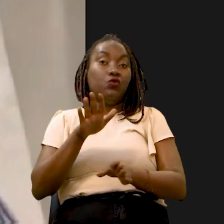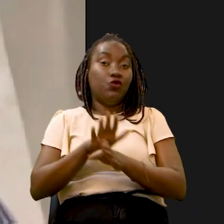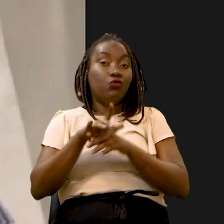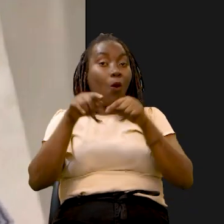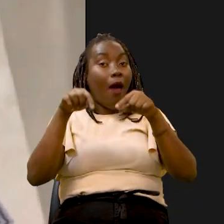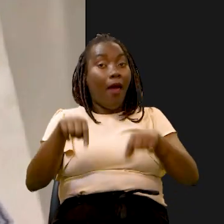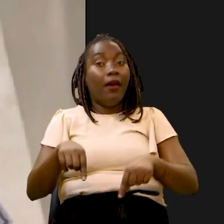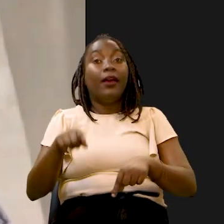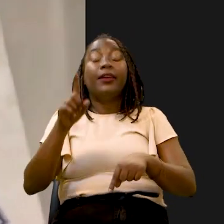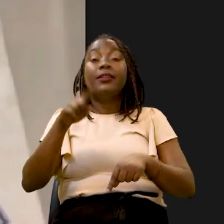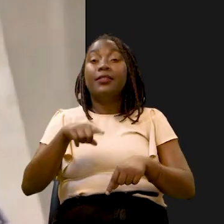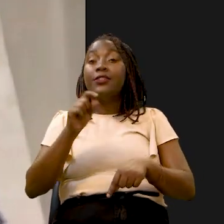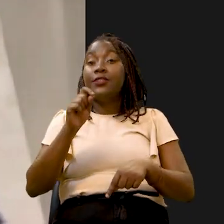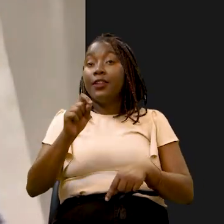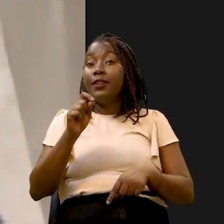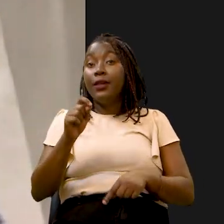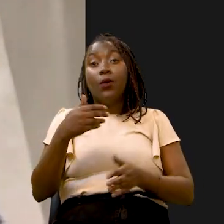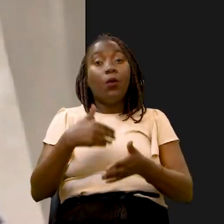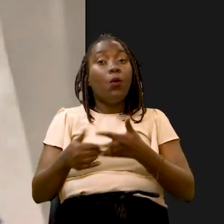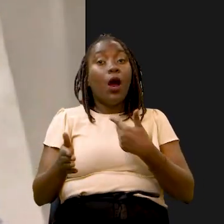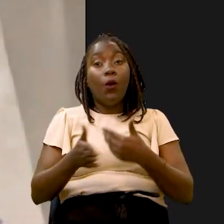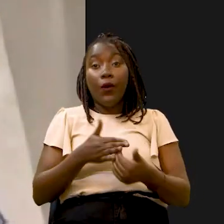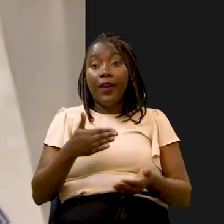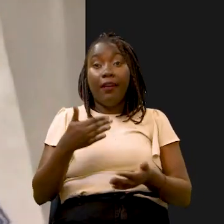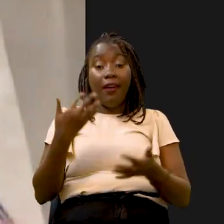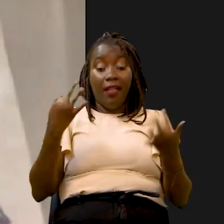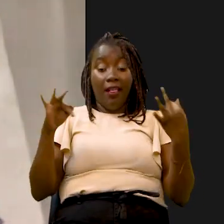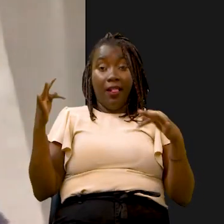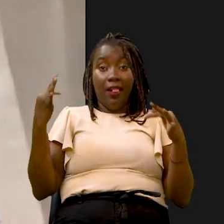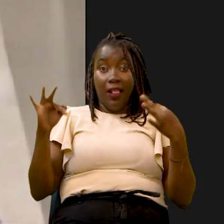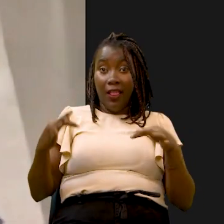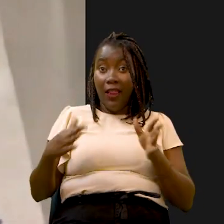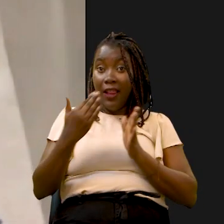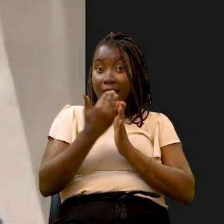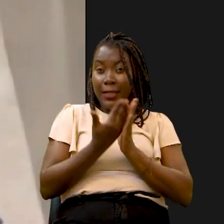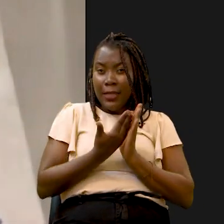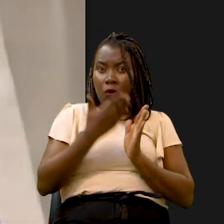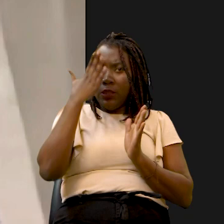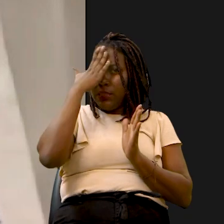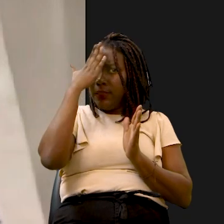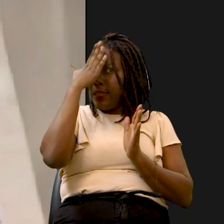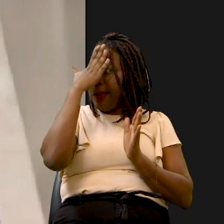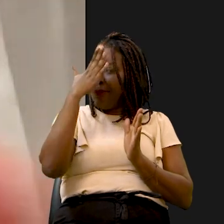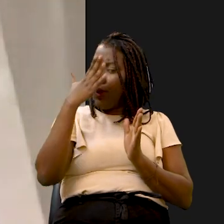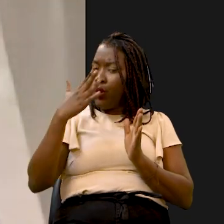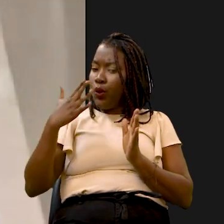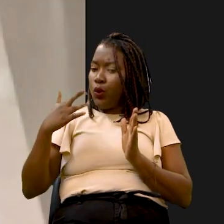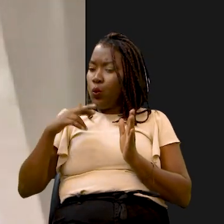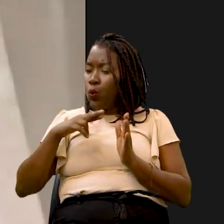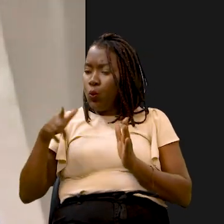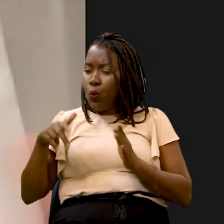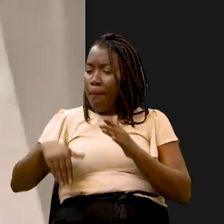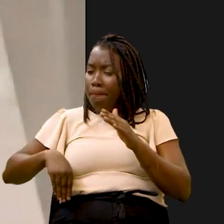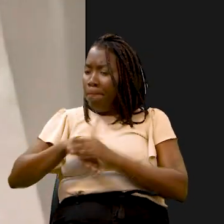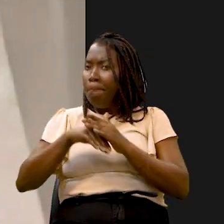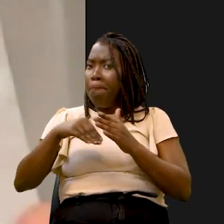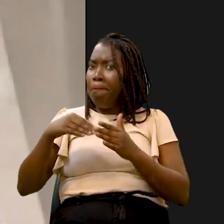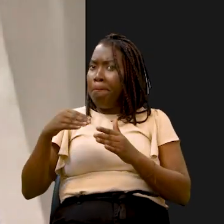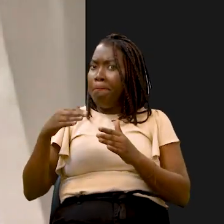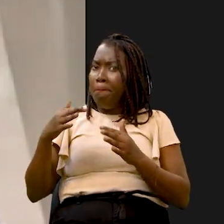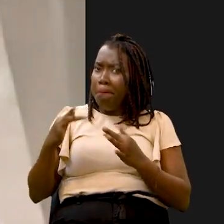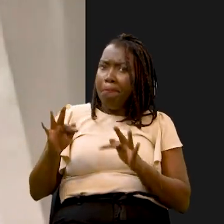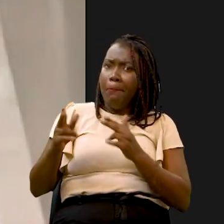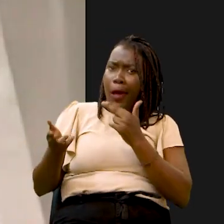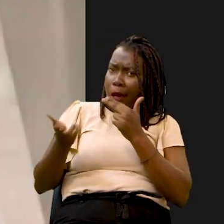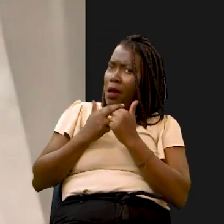ou talvez eu sugira, então, aqui, seja que qualquer lesão de pele que a gente saiba que não foi o